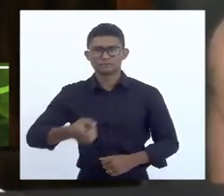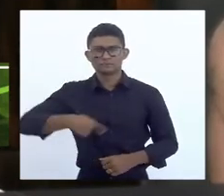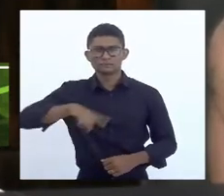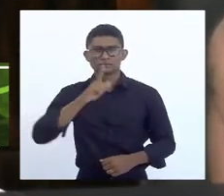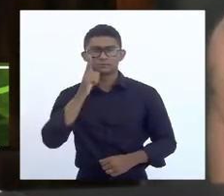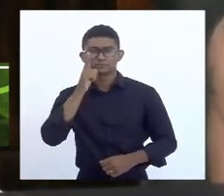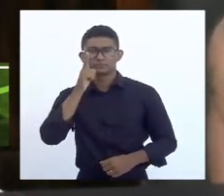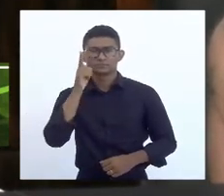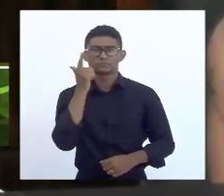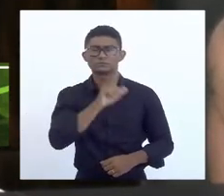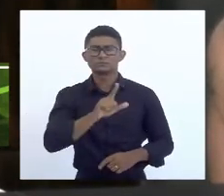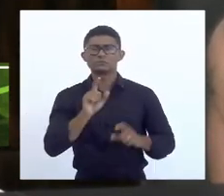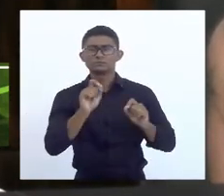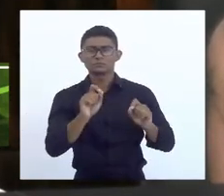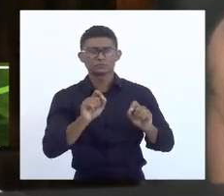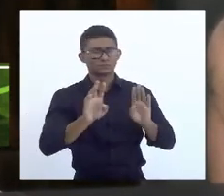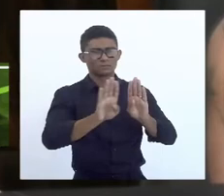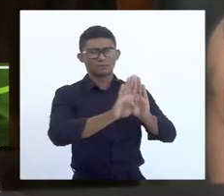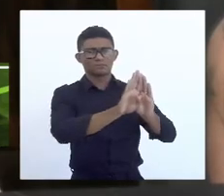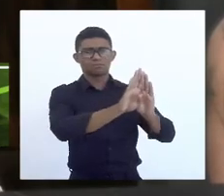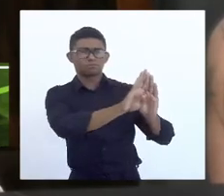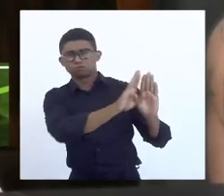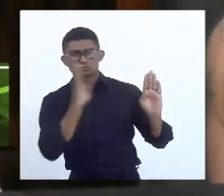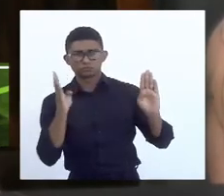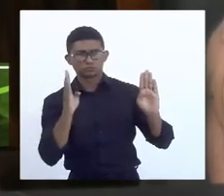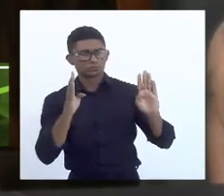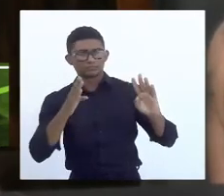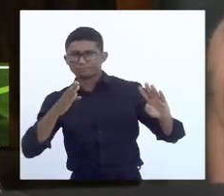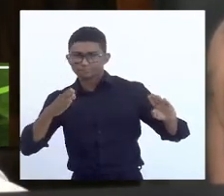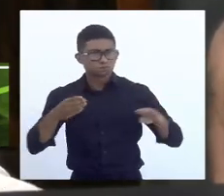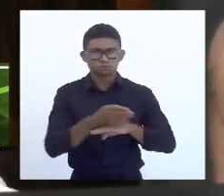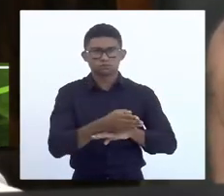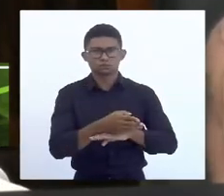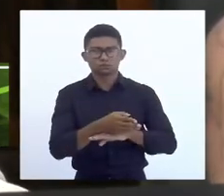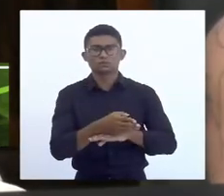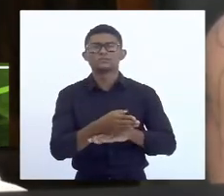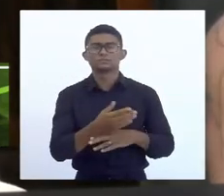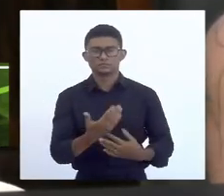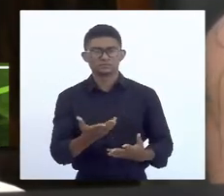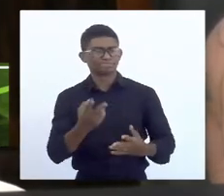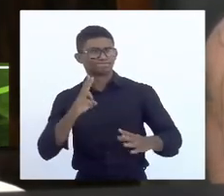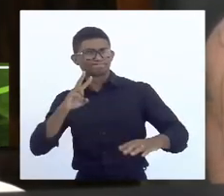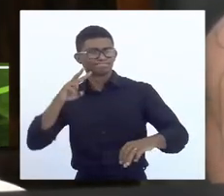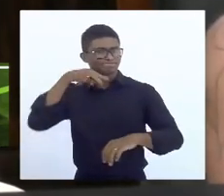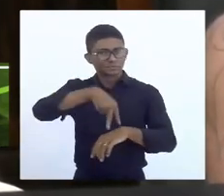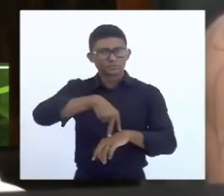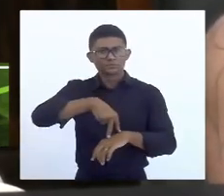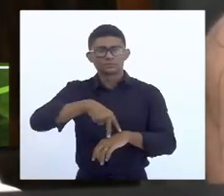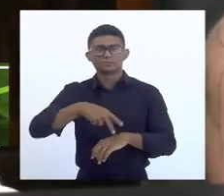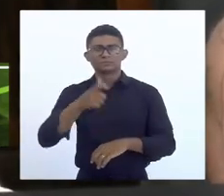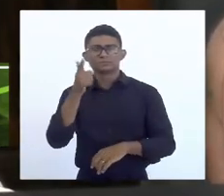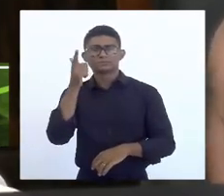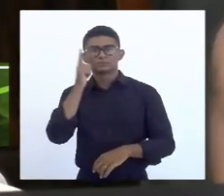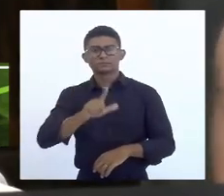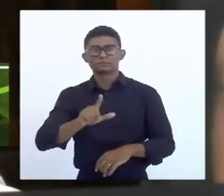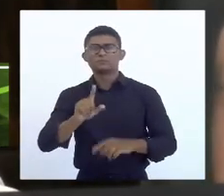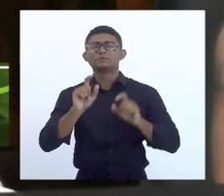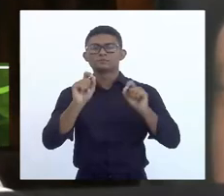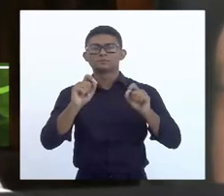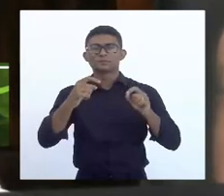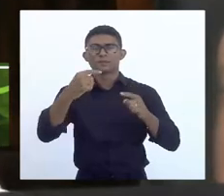arrombar a porta da Casa Grande e se fazer presente uma